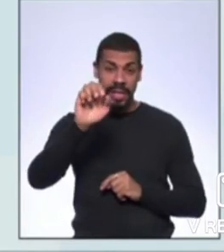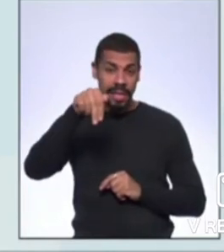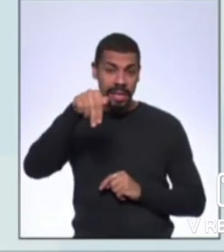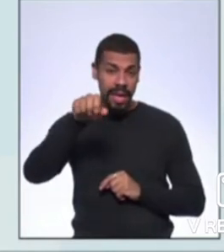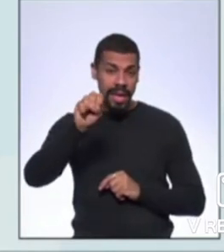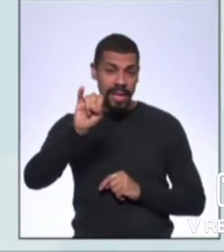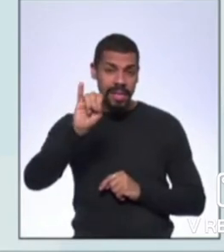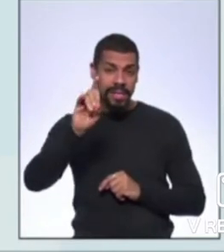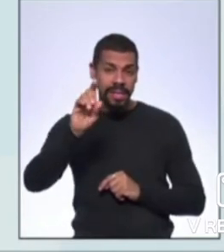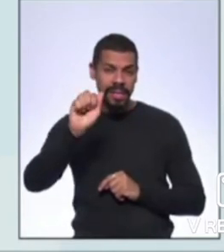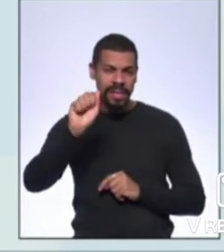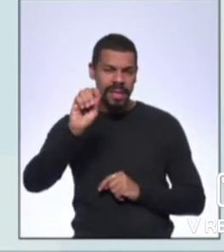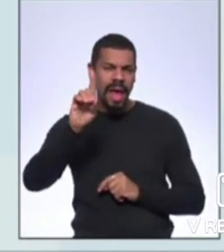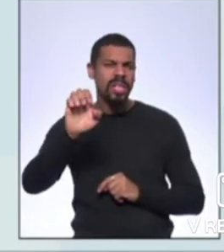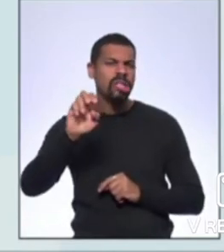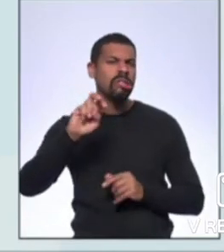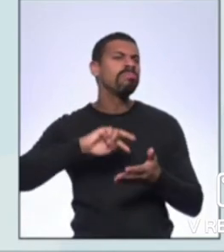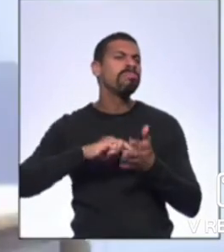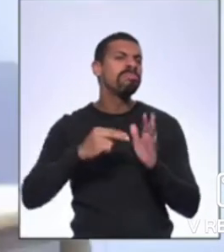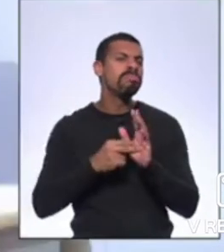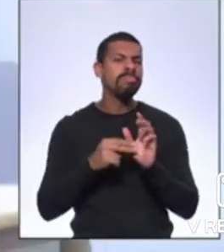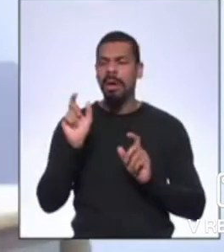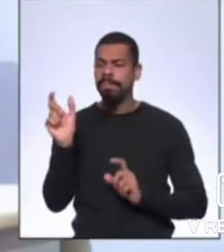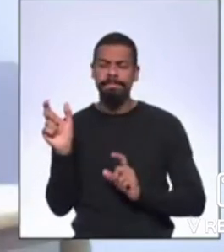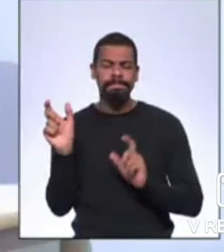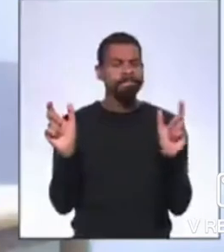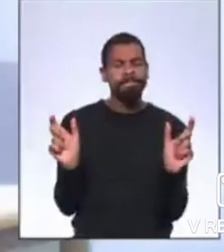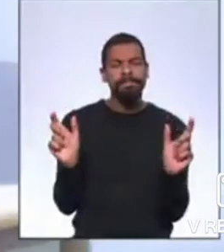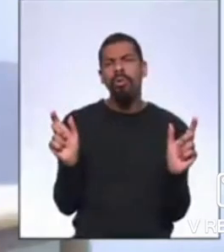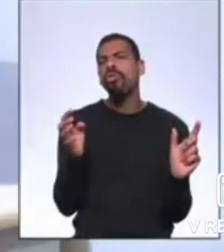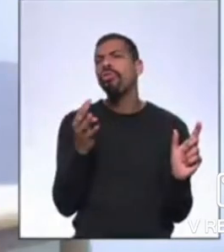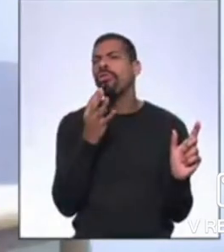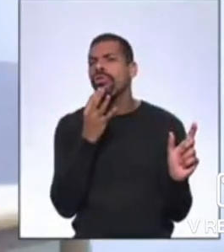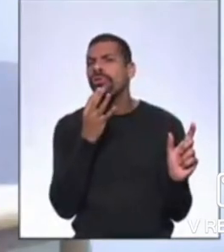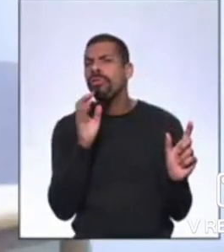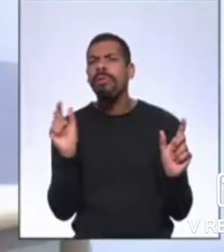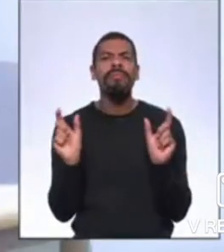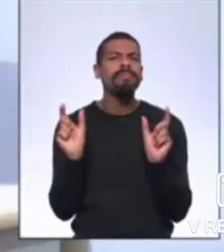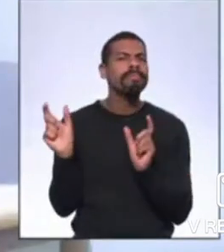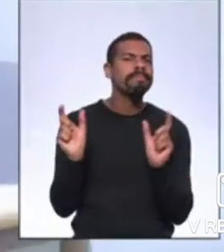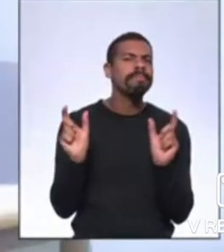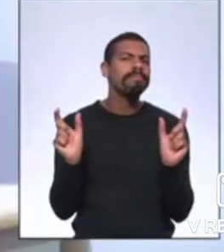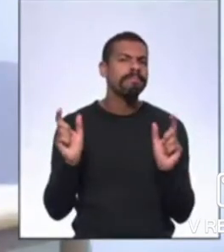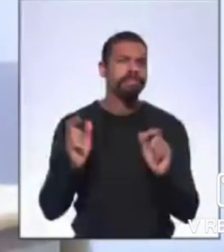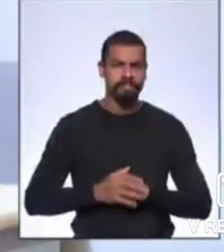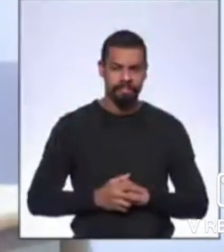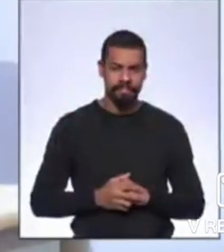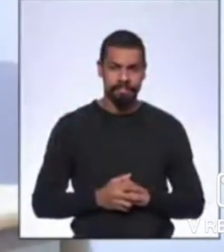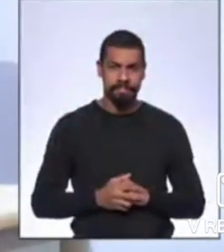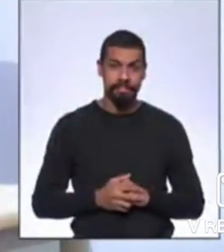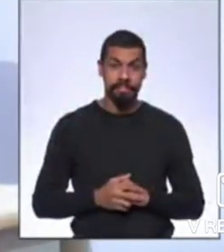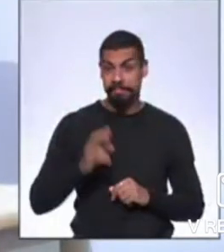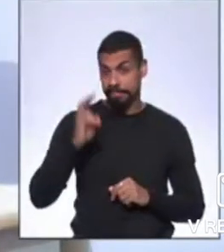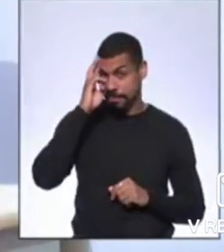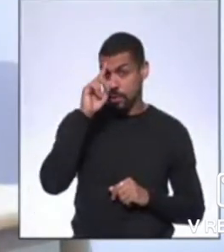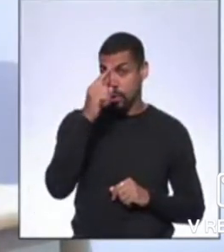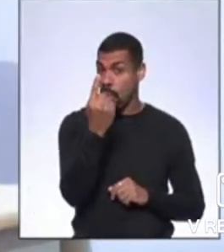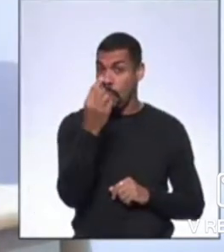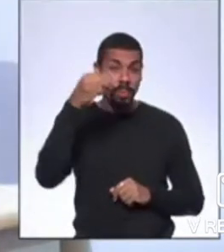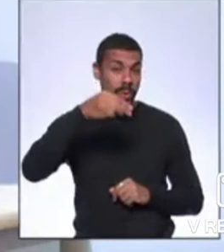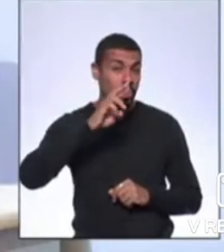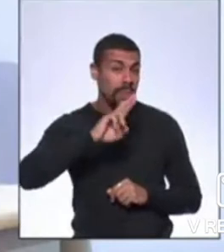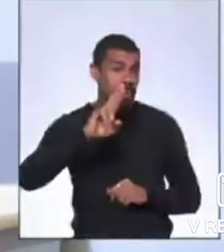responder no chat. O que que vocês sabem, ou conhecem, ou lembram, o que que é solubilidade e o que é densidade? Um minutinho para